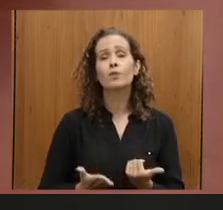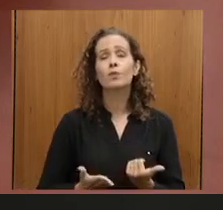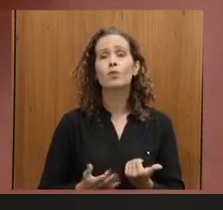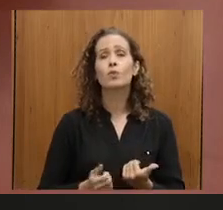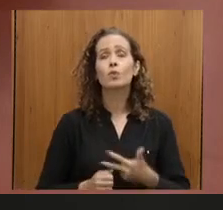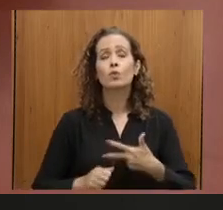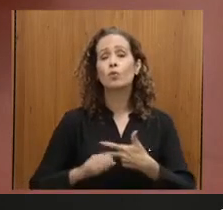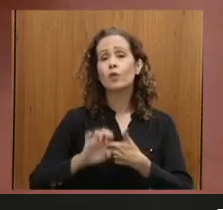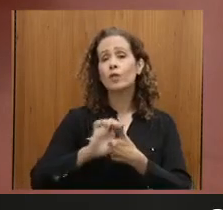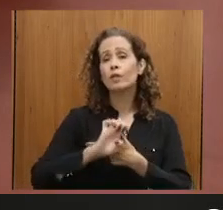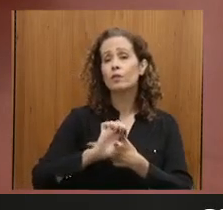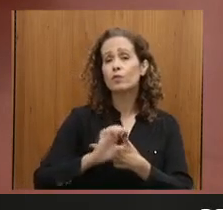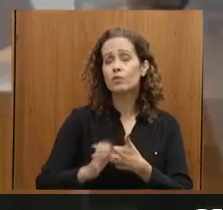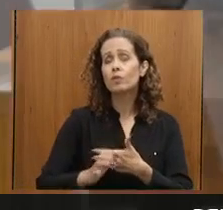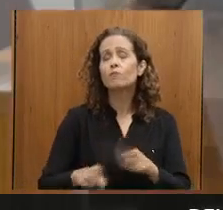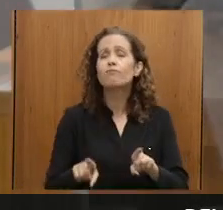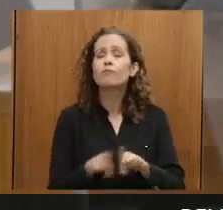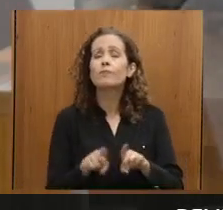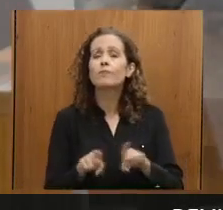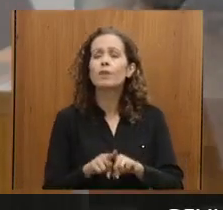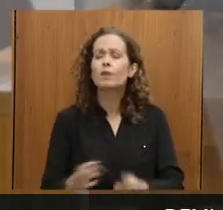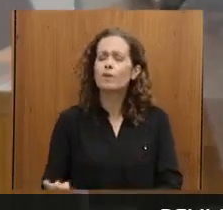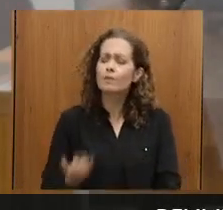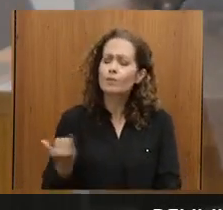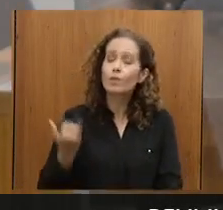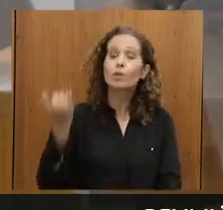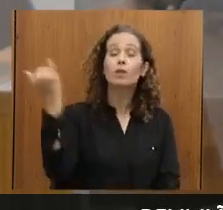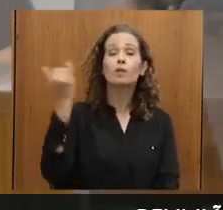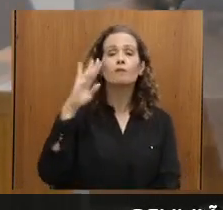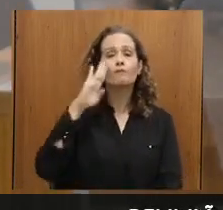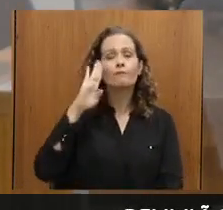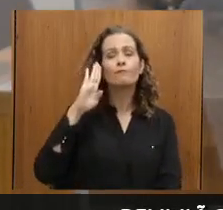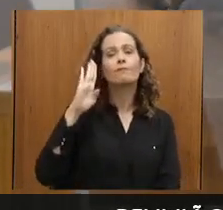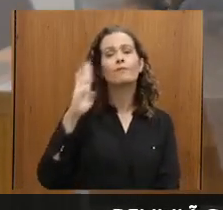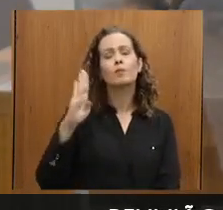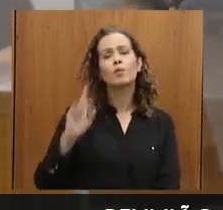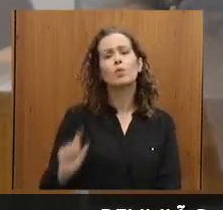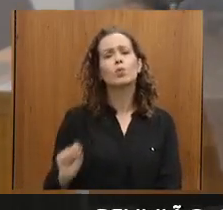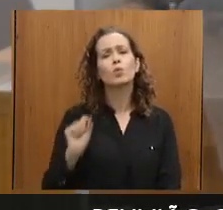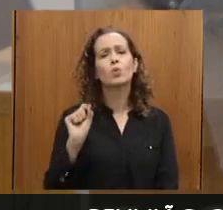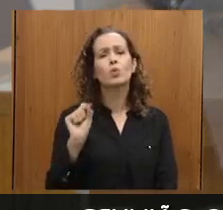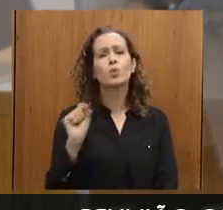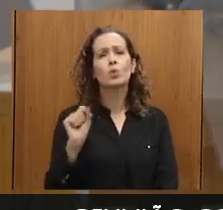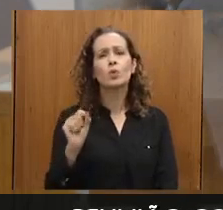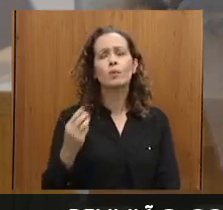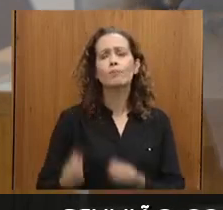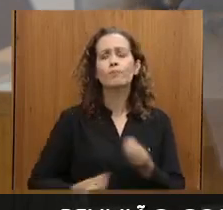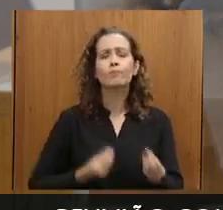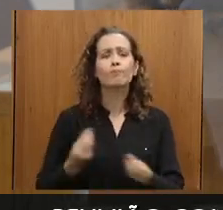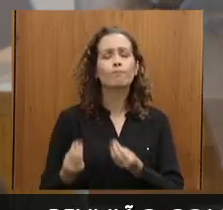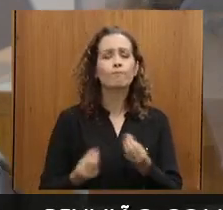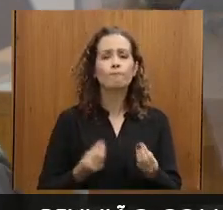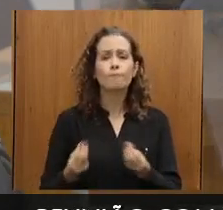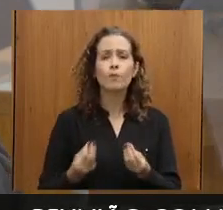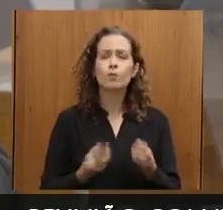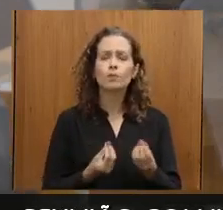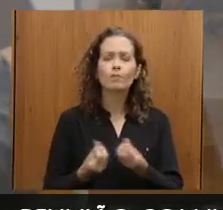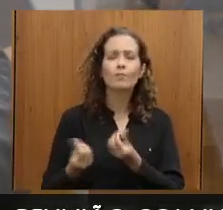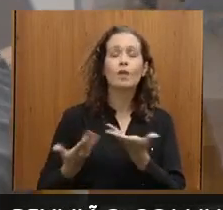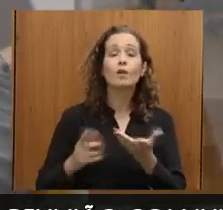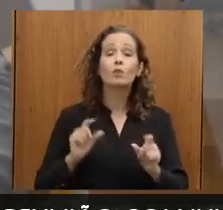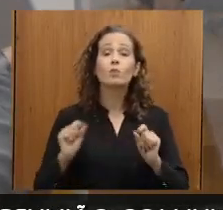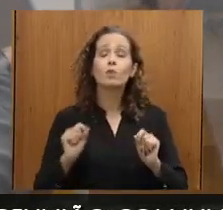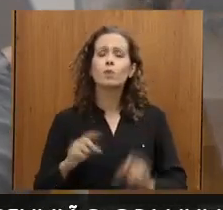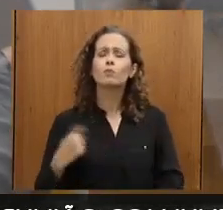Executivo, é sempre muito importante e fundamental, dado o tamanho e a sensibilidade daquilo que